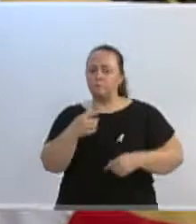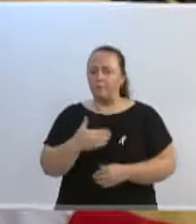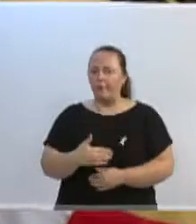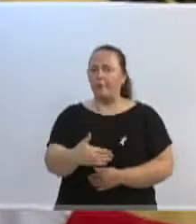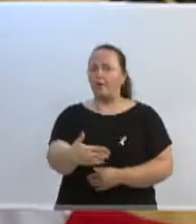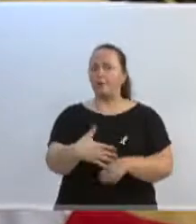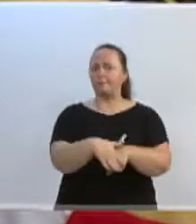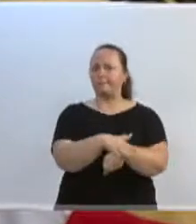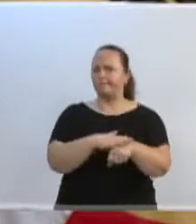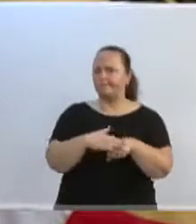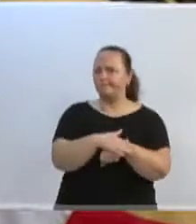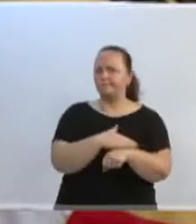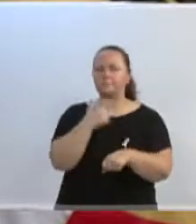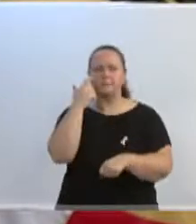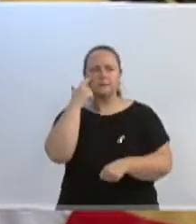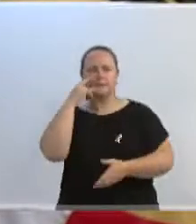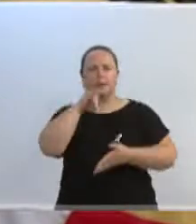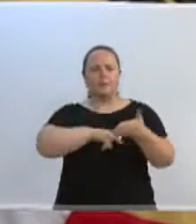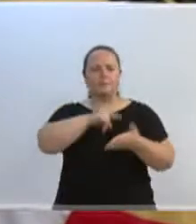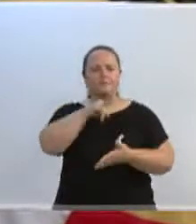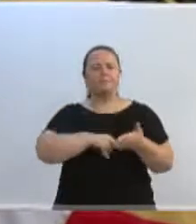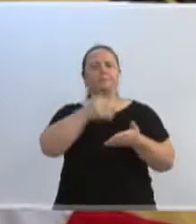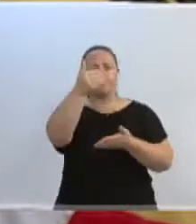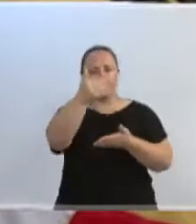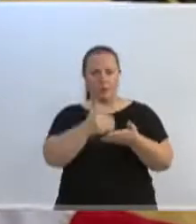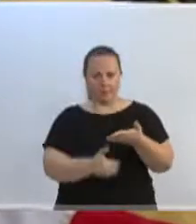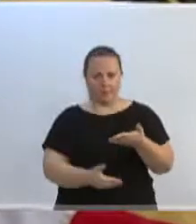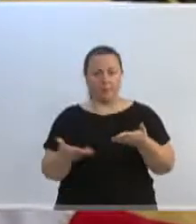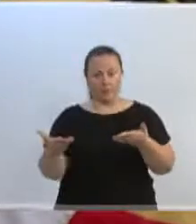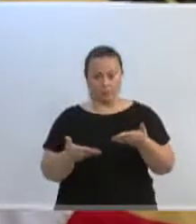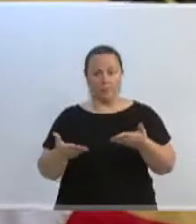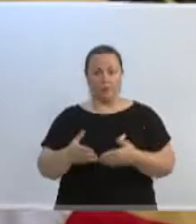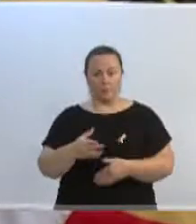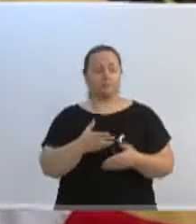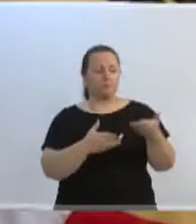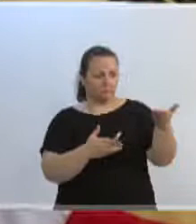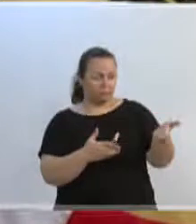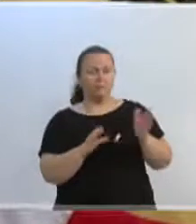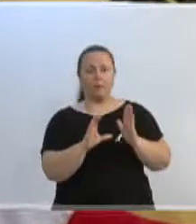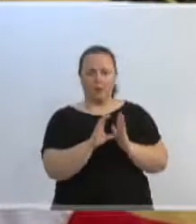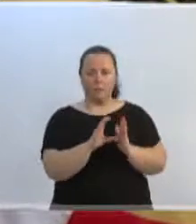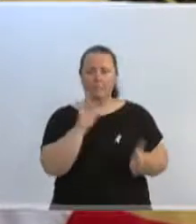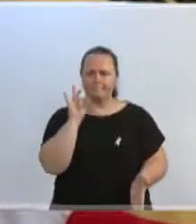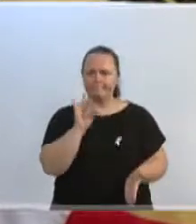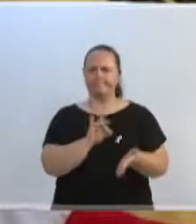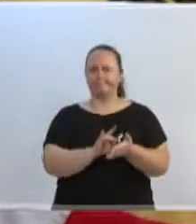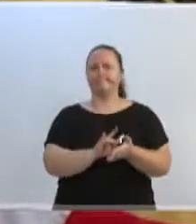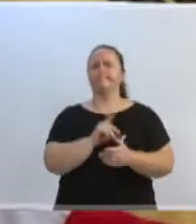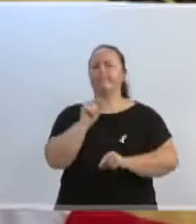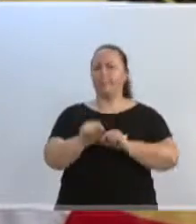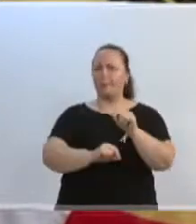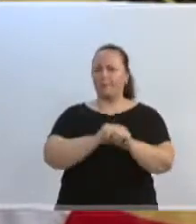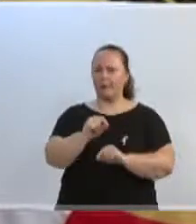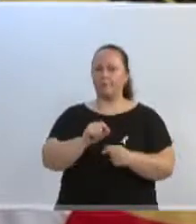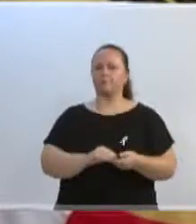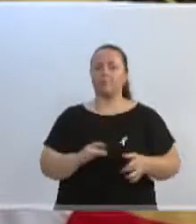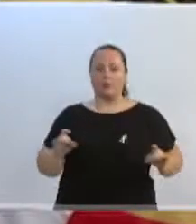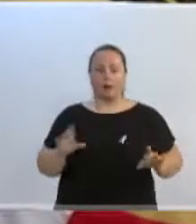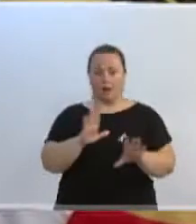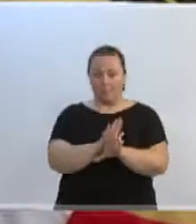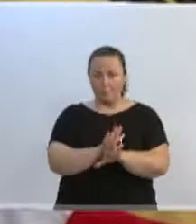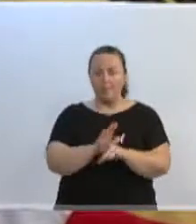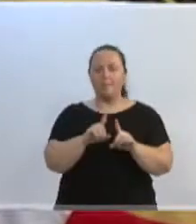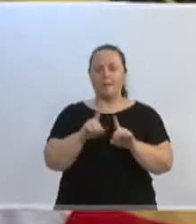conversa, elaborarmos um documento, o vereador Alexandre Caminha, que hoje preside isso aqui, para que nós realmente saímos daqui